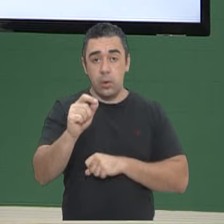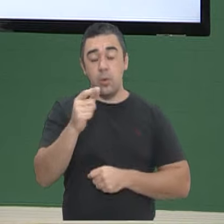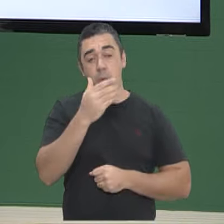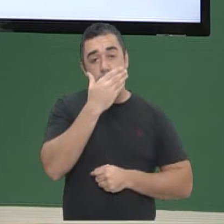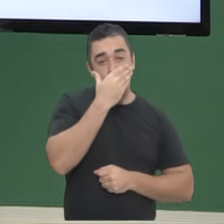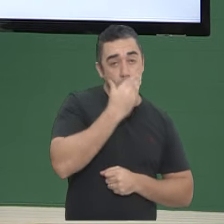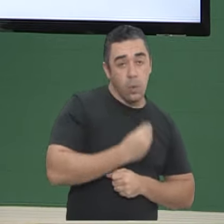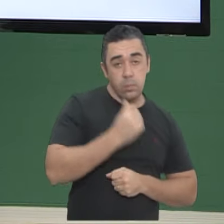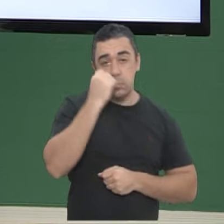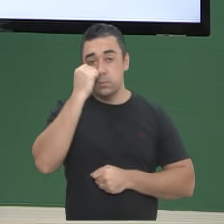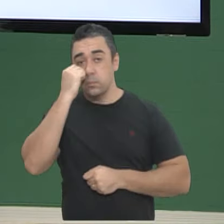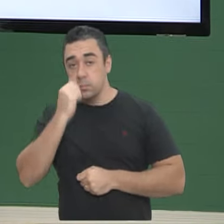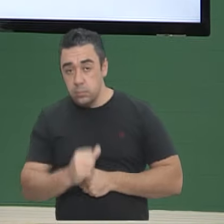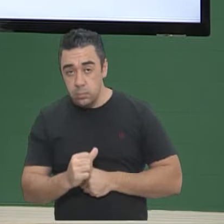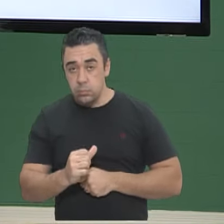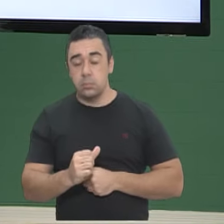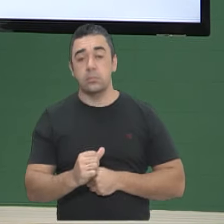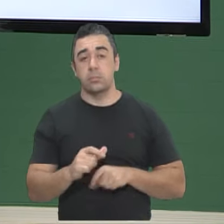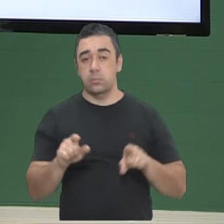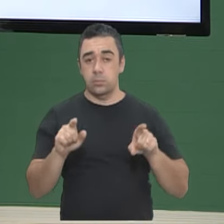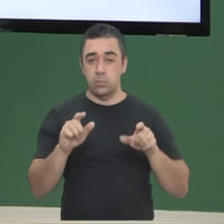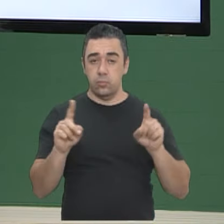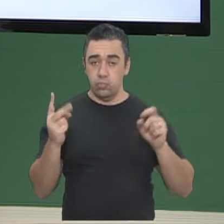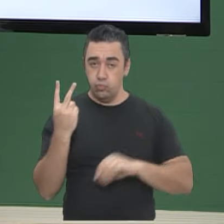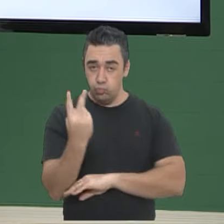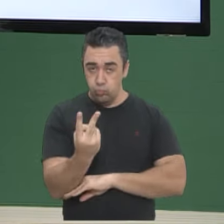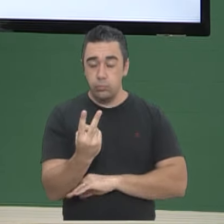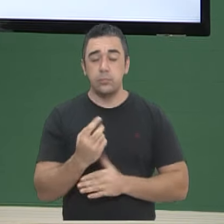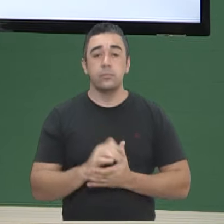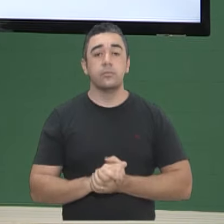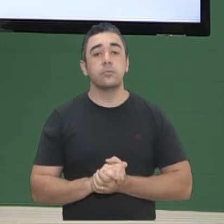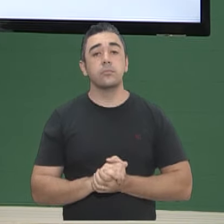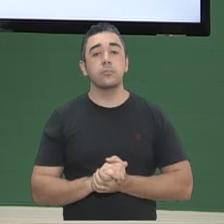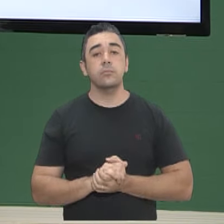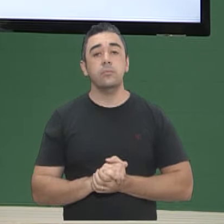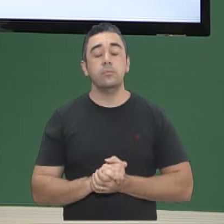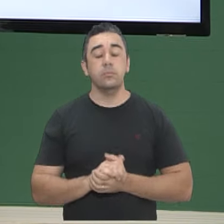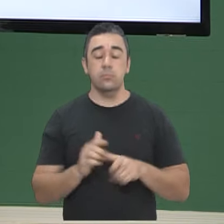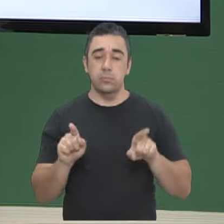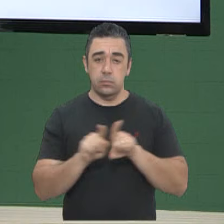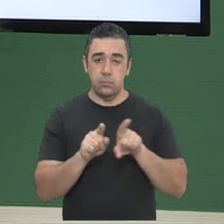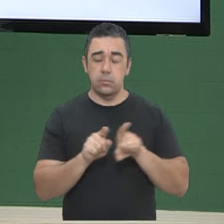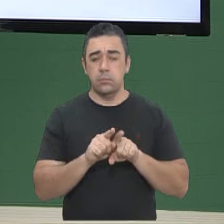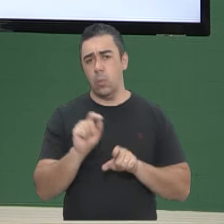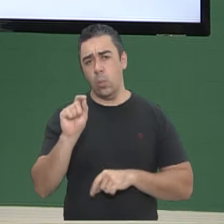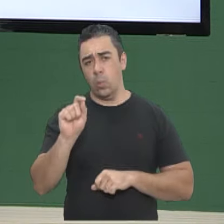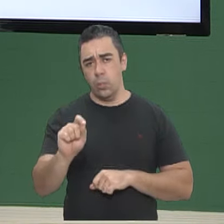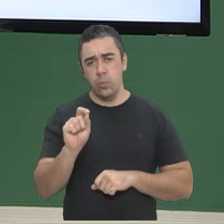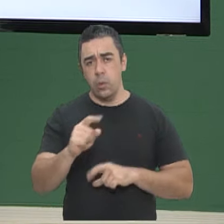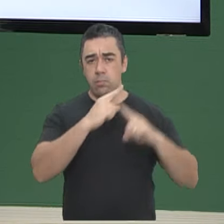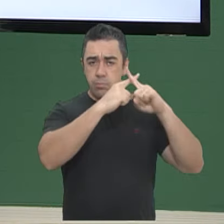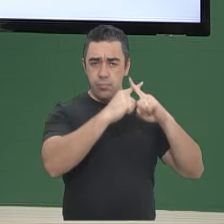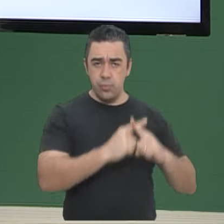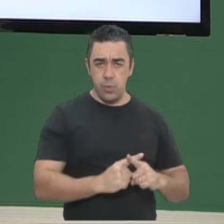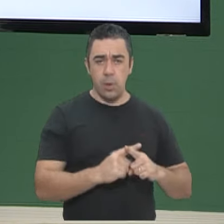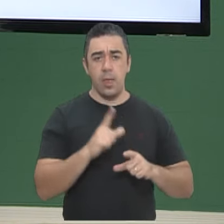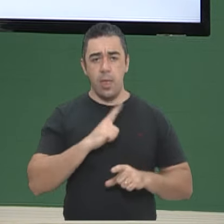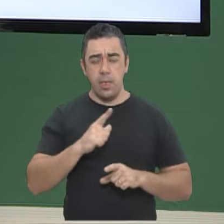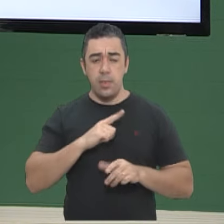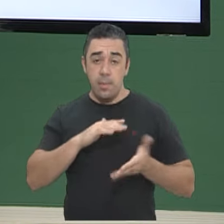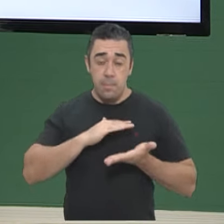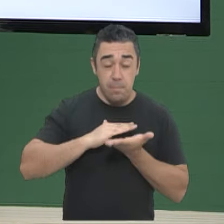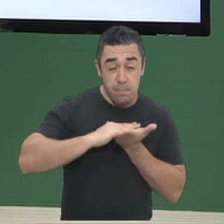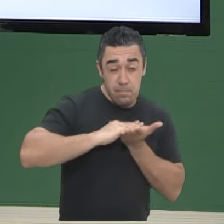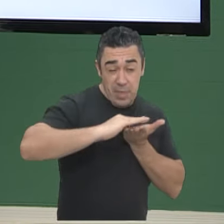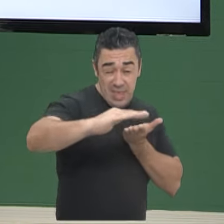gênero feminino e masculino. E as provas que são disputadas são provas de pista, provas de